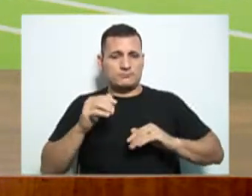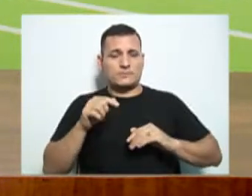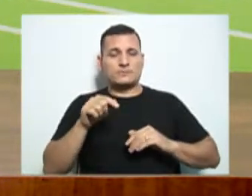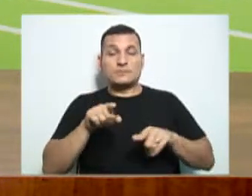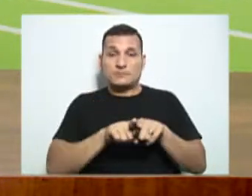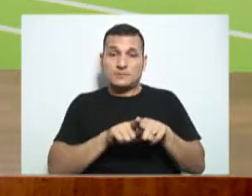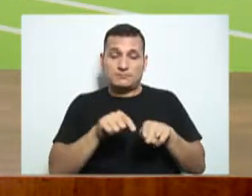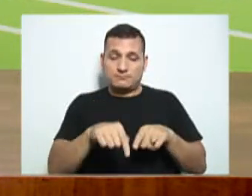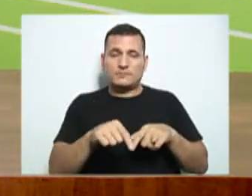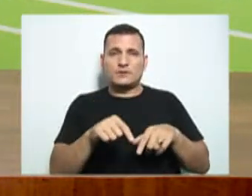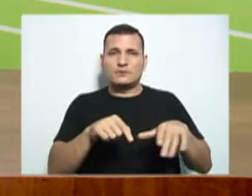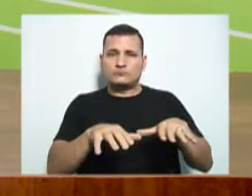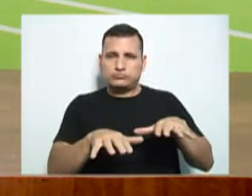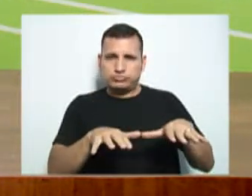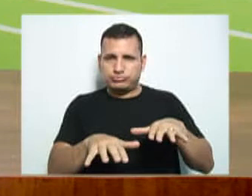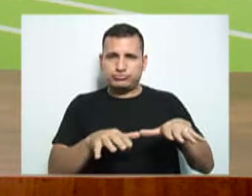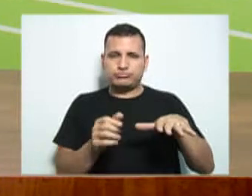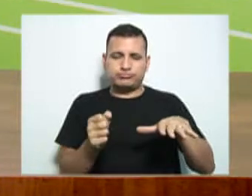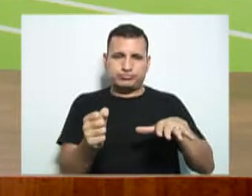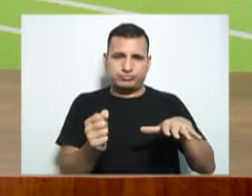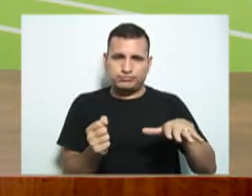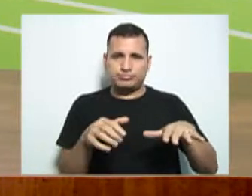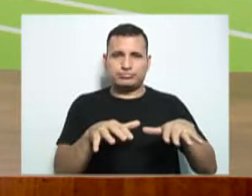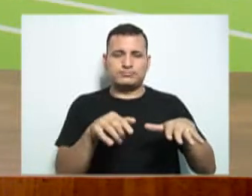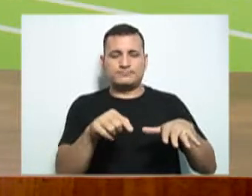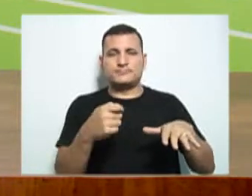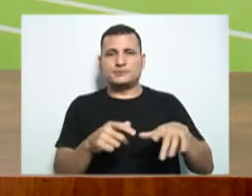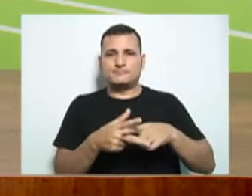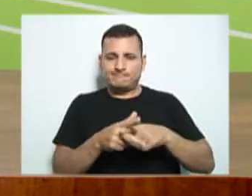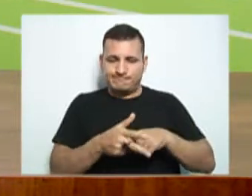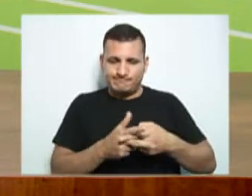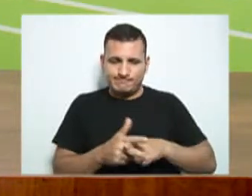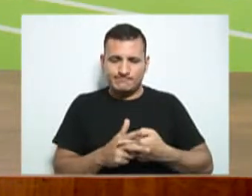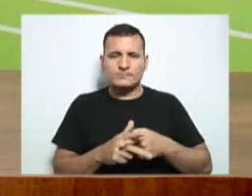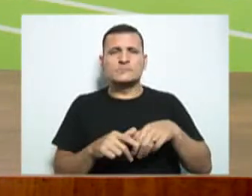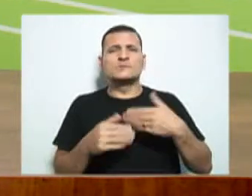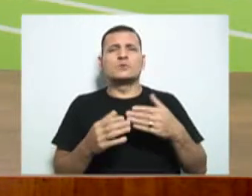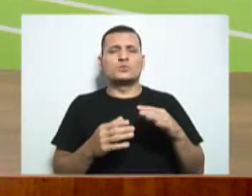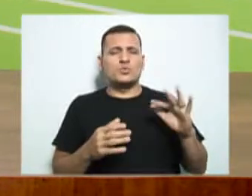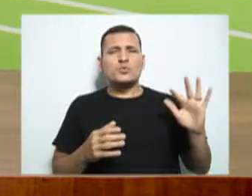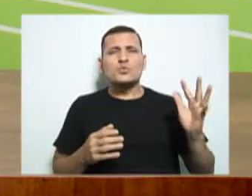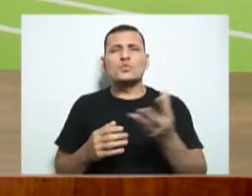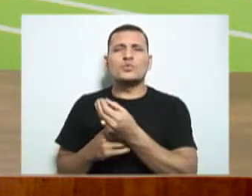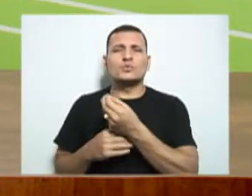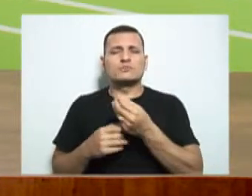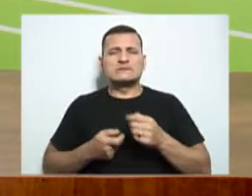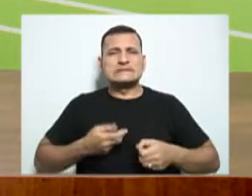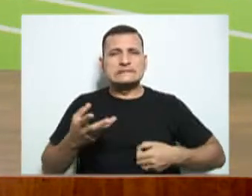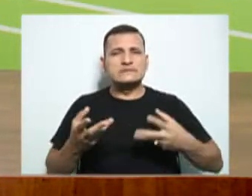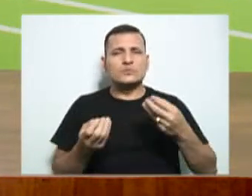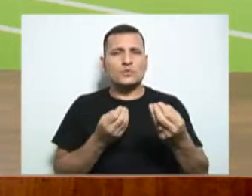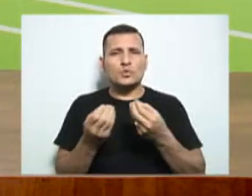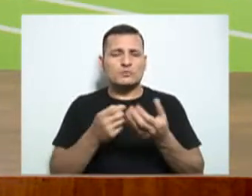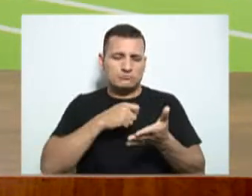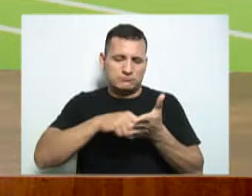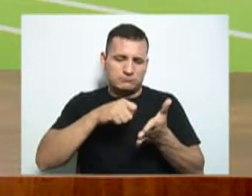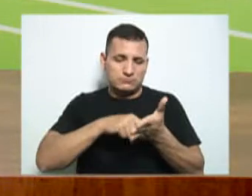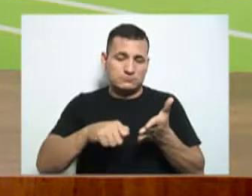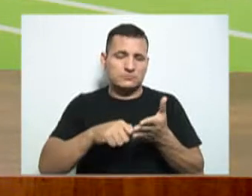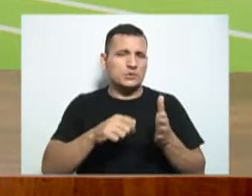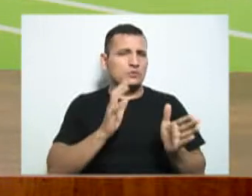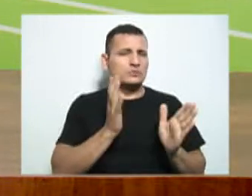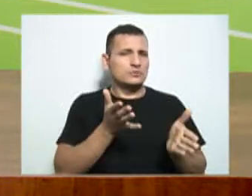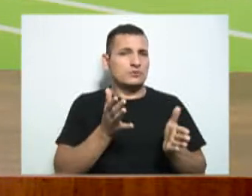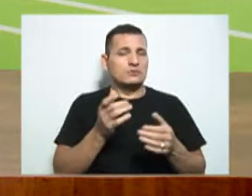manutenção. Bom, quanto isso representa em reais? Bom, fiz a parte de